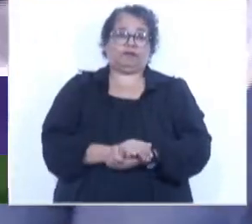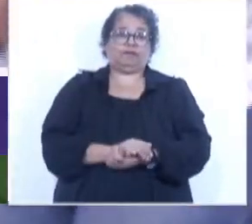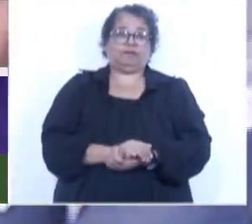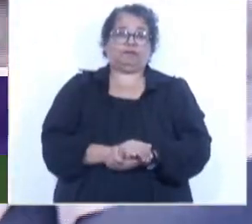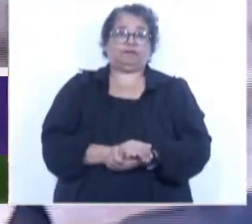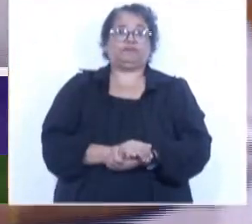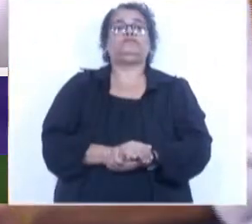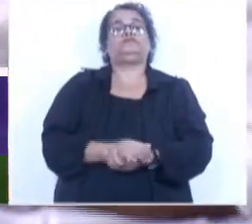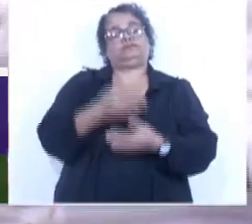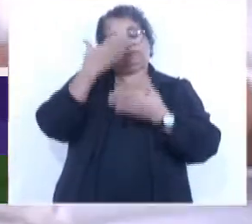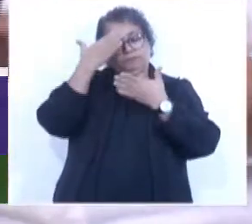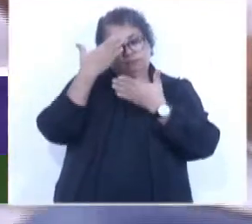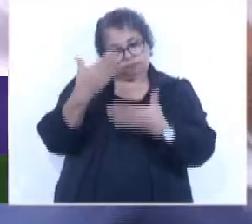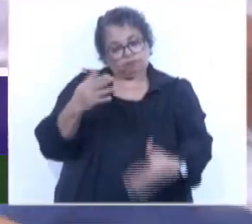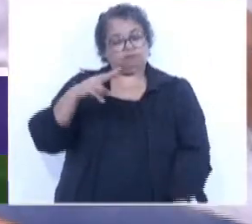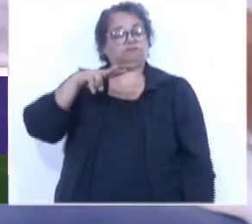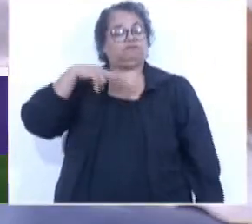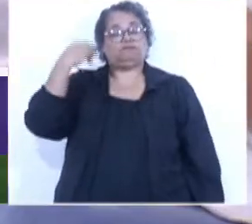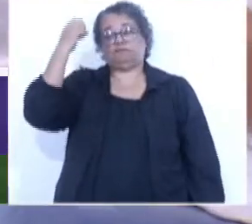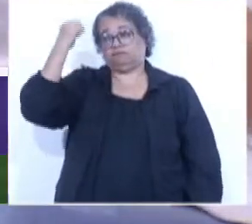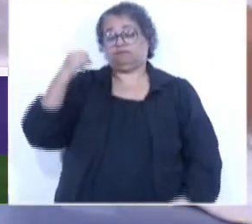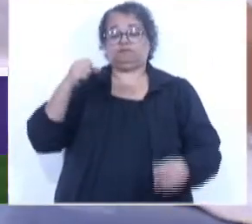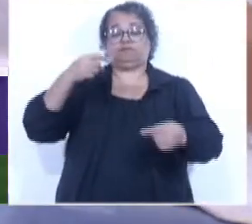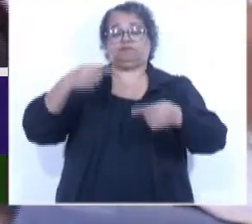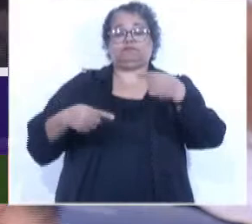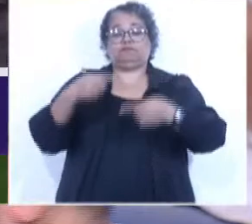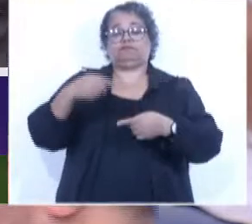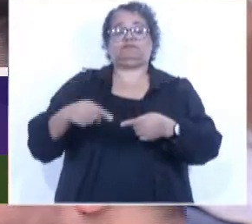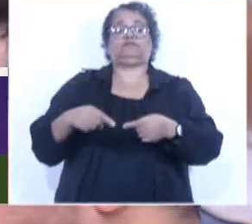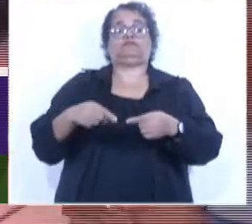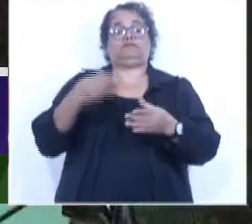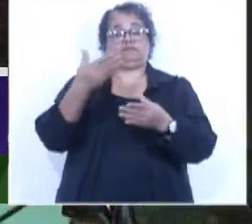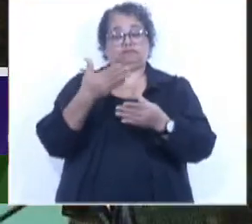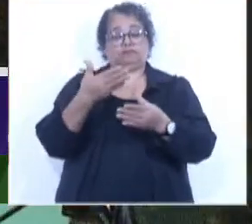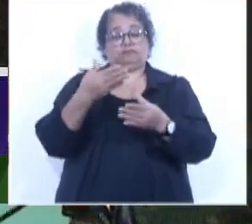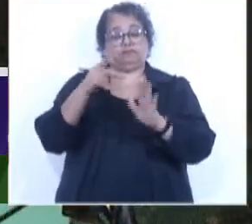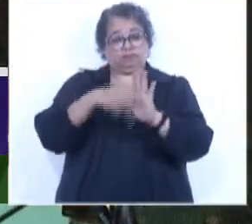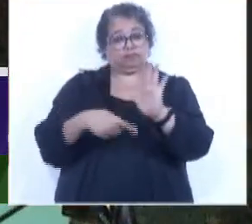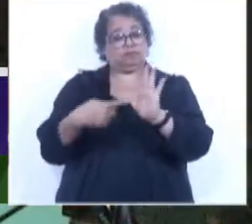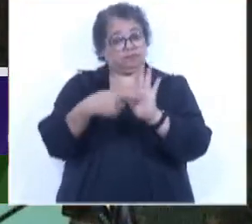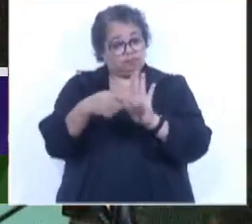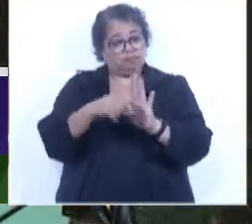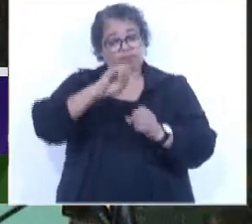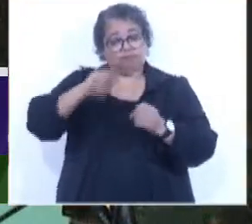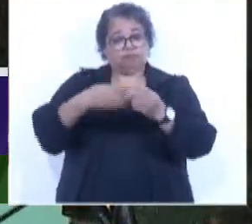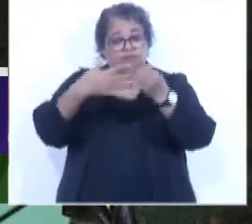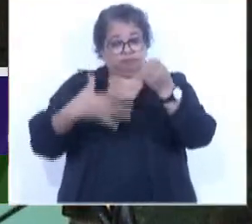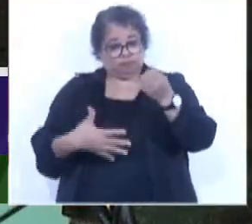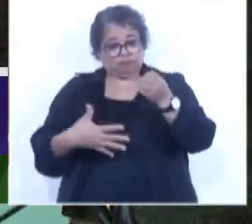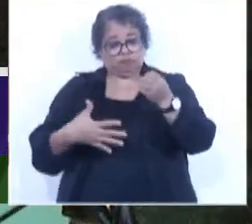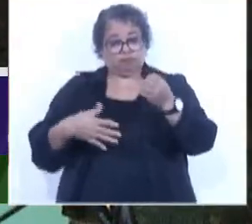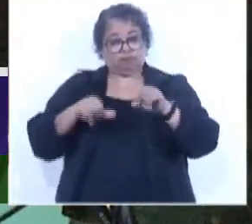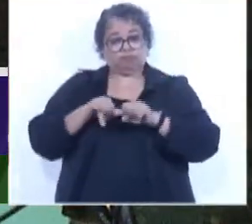Obrigado Vereador sensação do projeto do vereador Sérgio Bompreço justificativa de volta